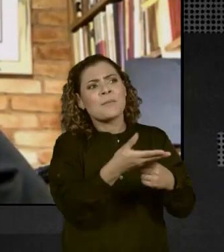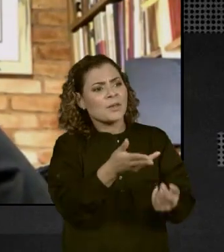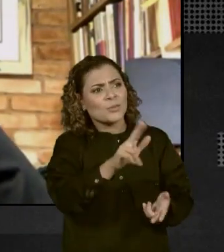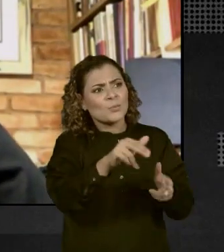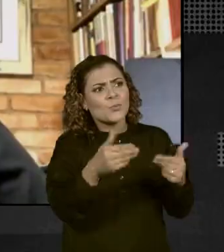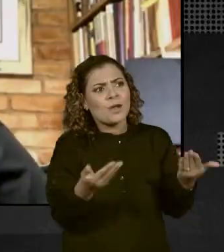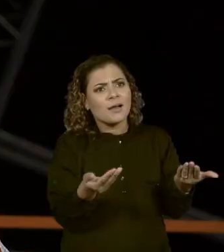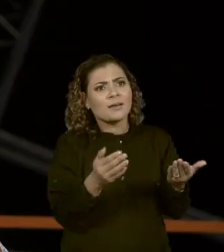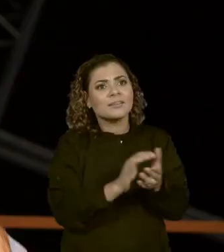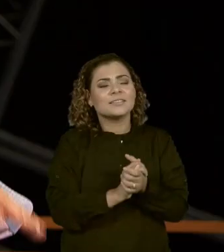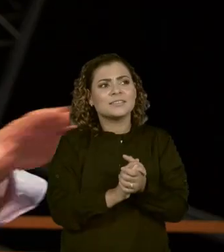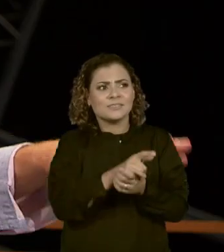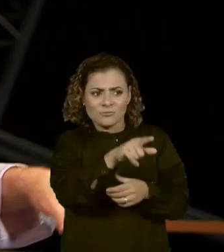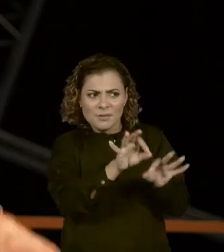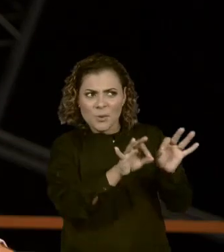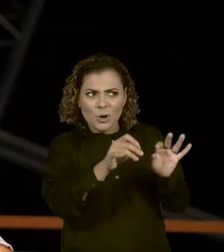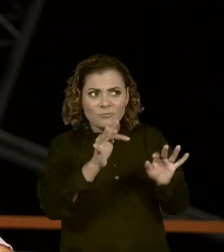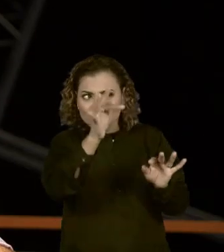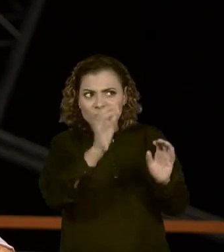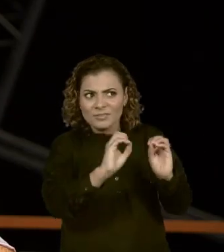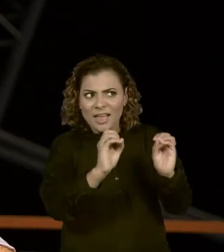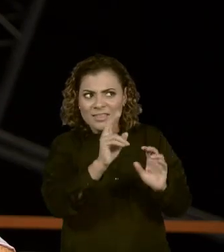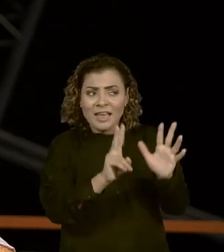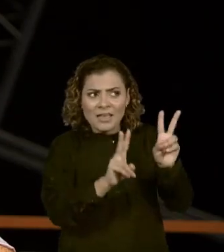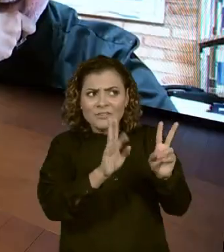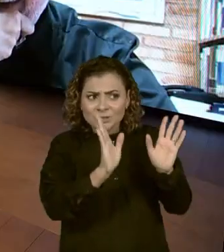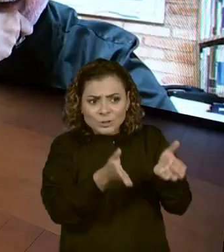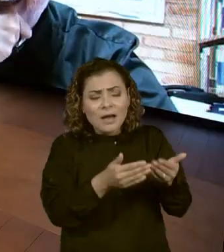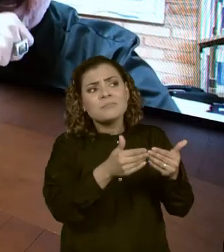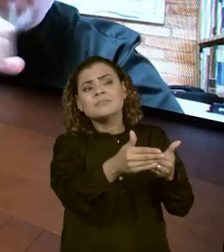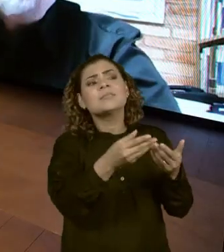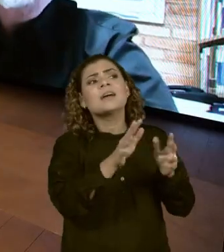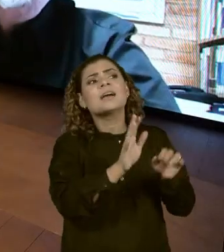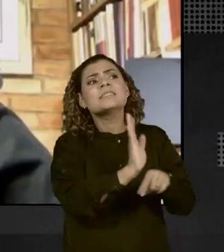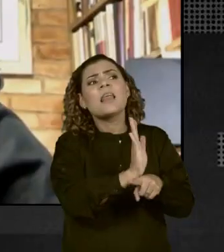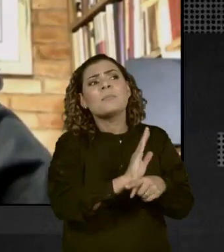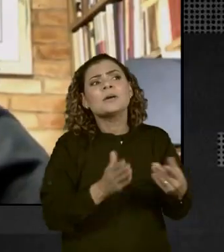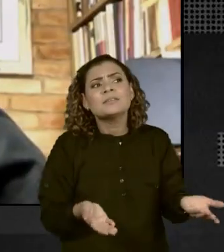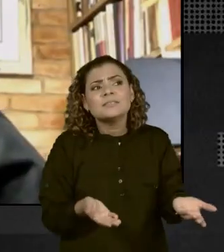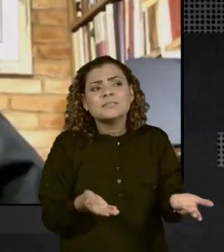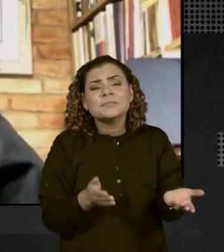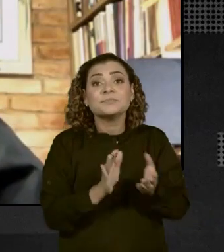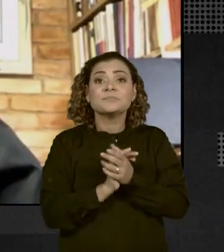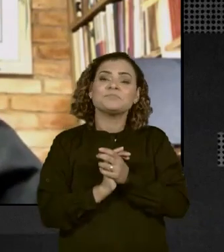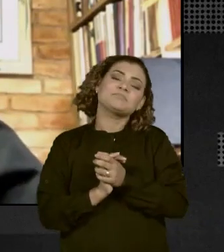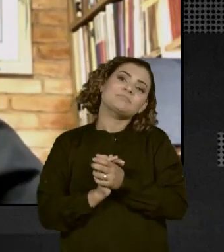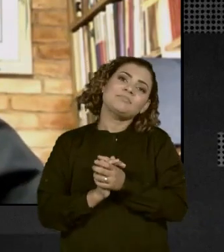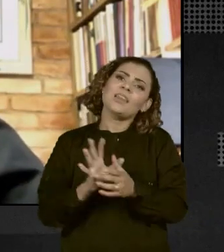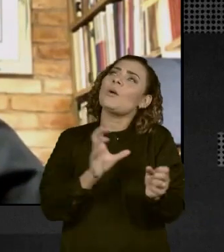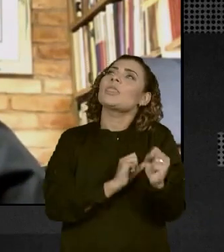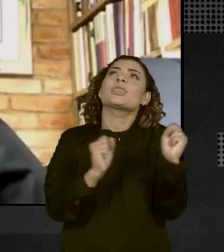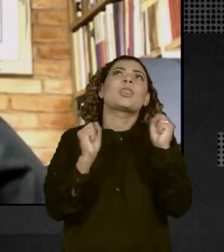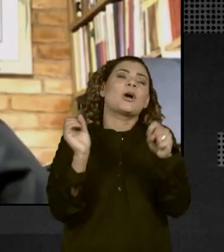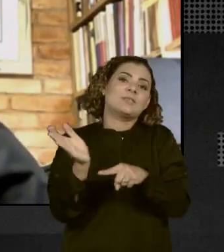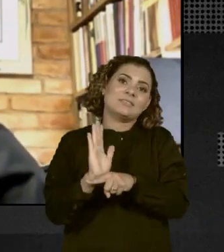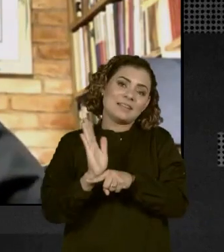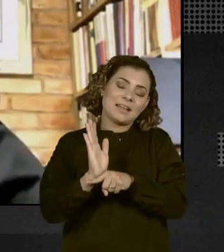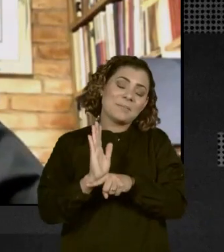fez quase de tudo. Teatro, televisão, já deu aulas, dirigiu casamentos. E o